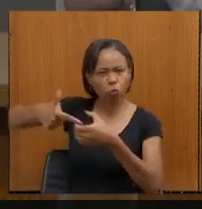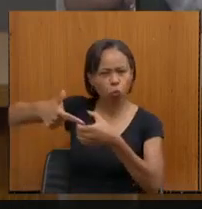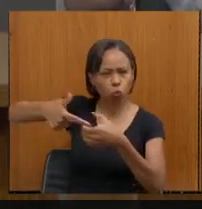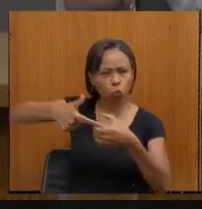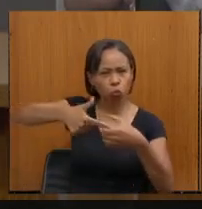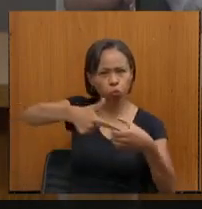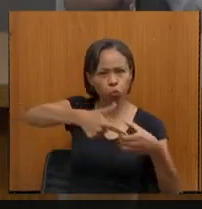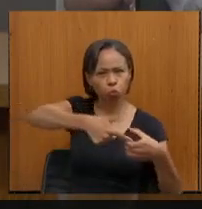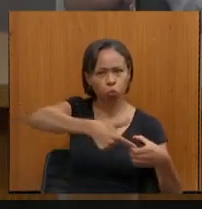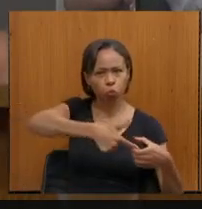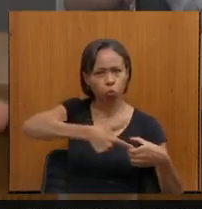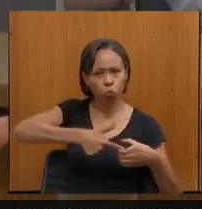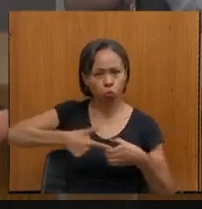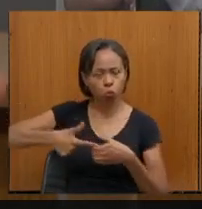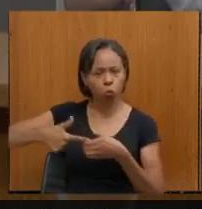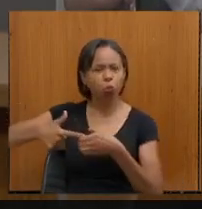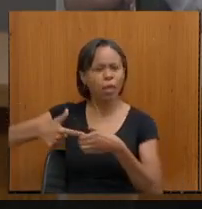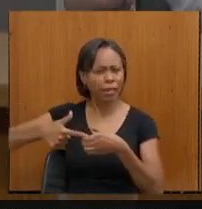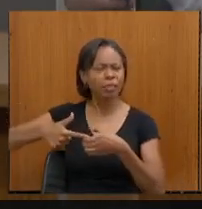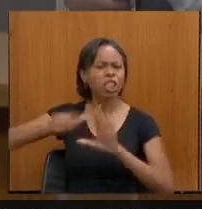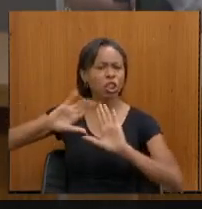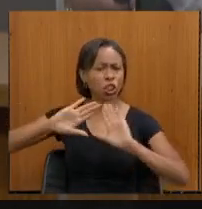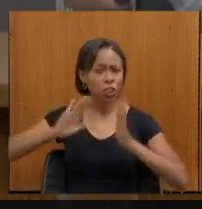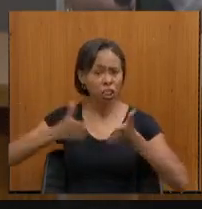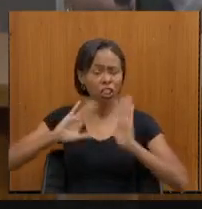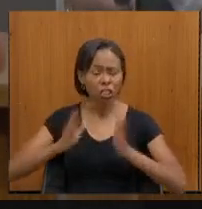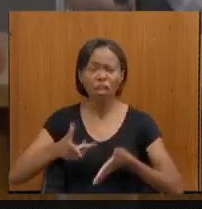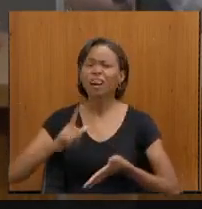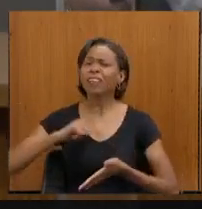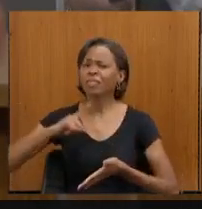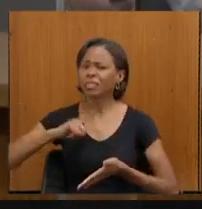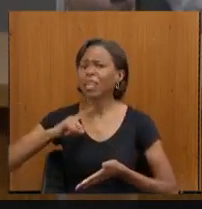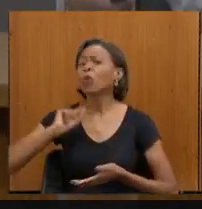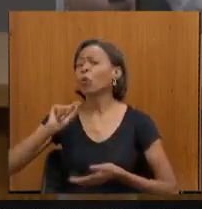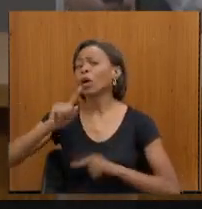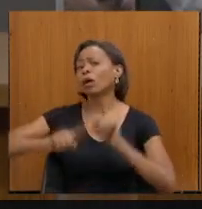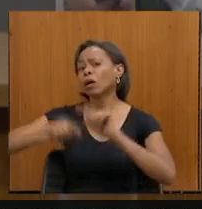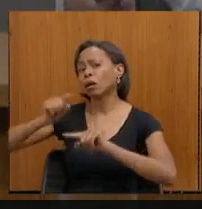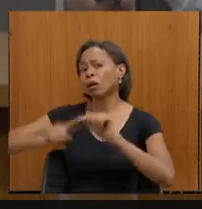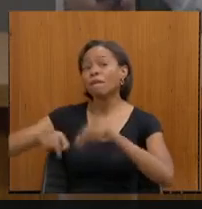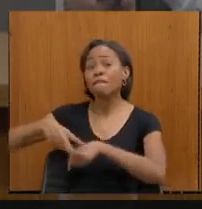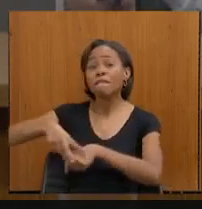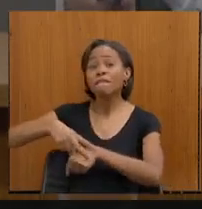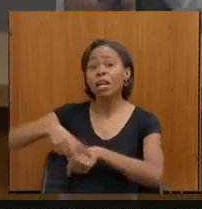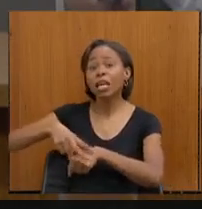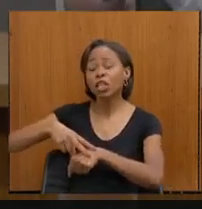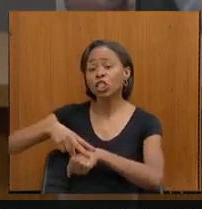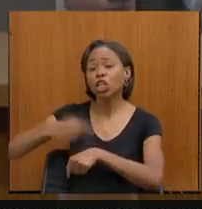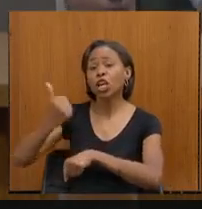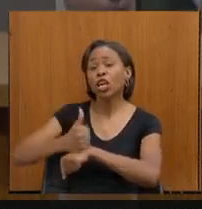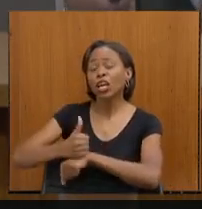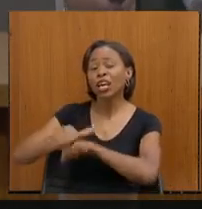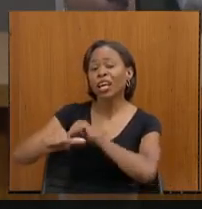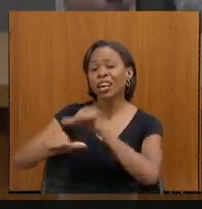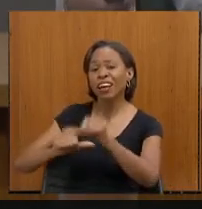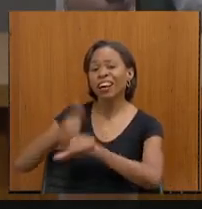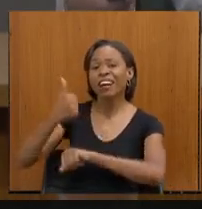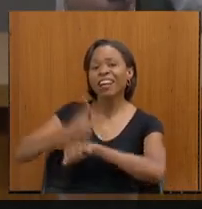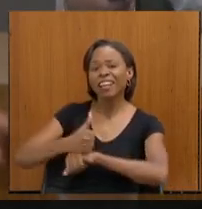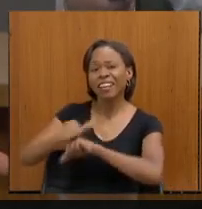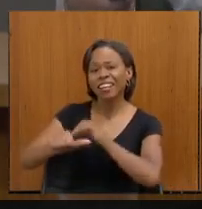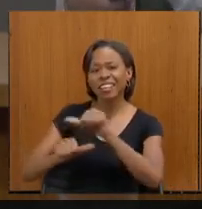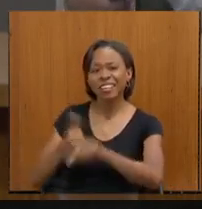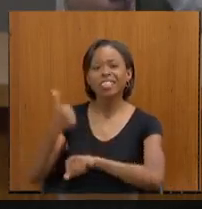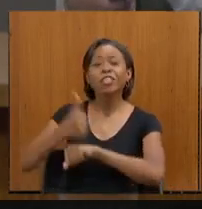onde a gente já lida com a algum é baseado Verde digamos renovável baseado em